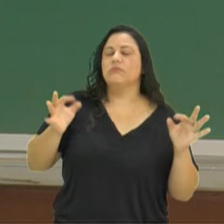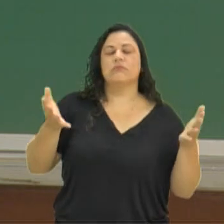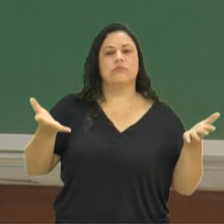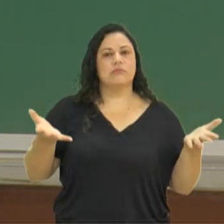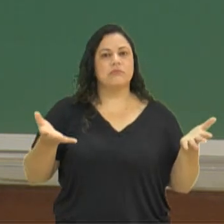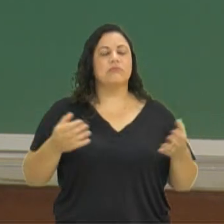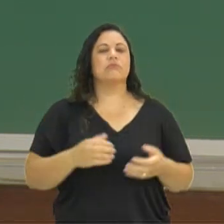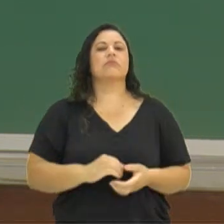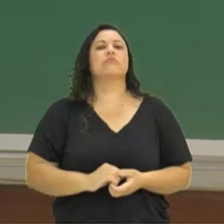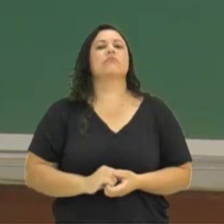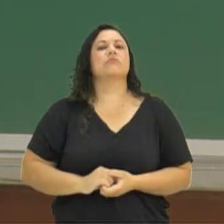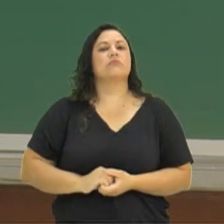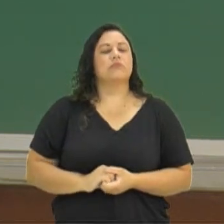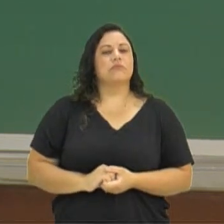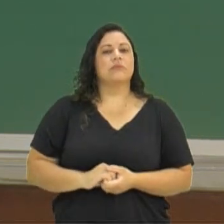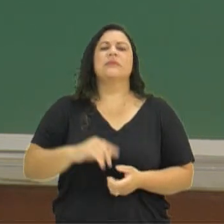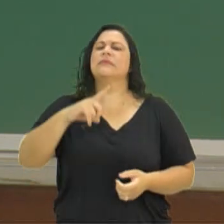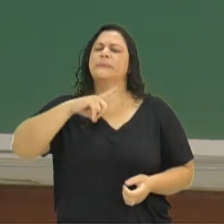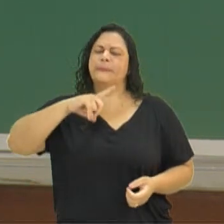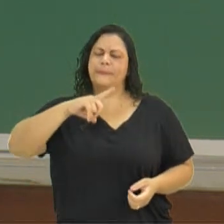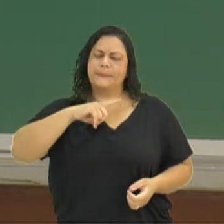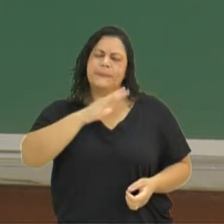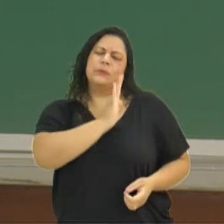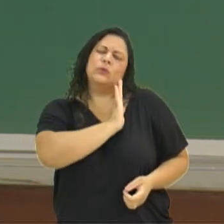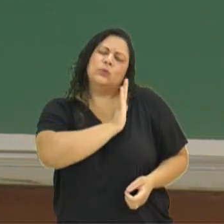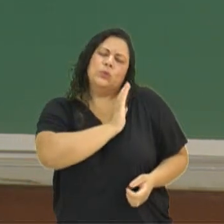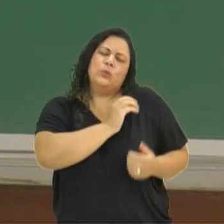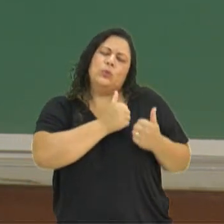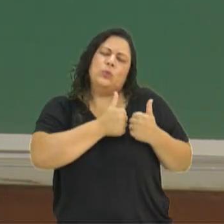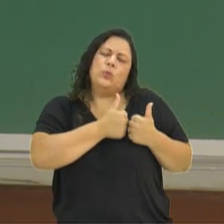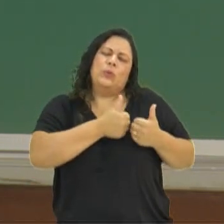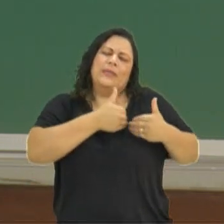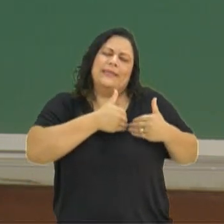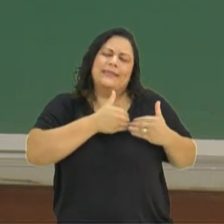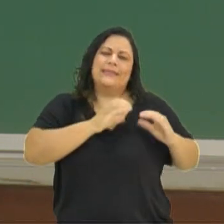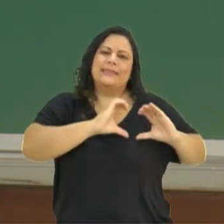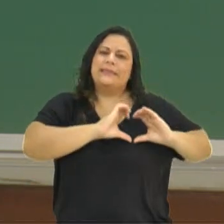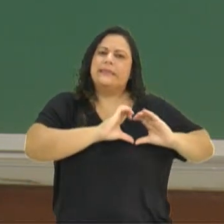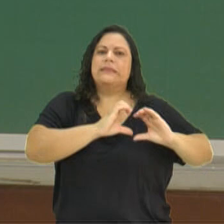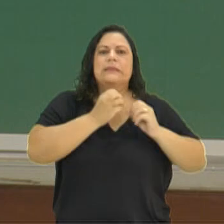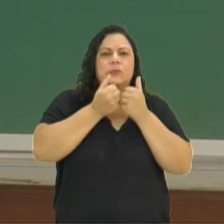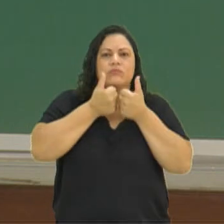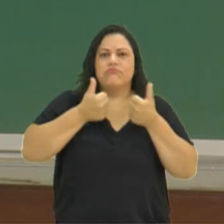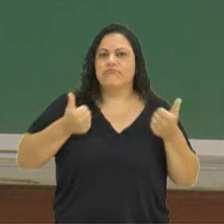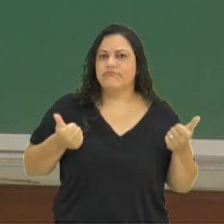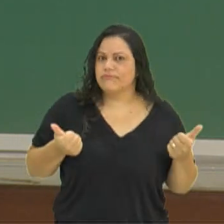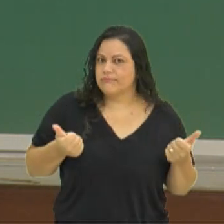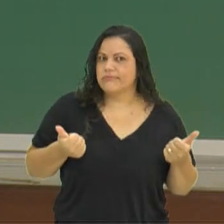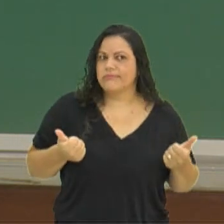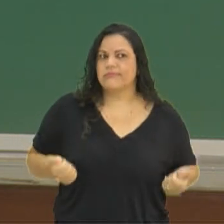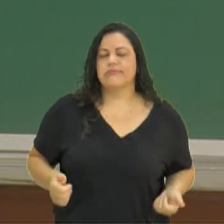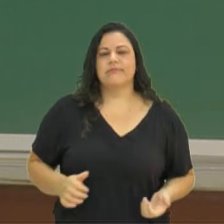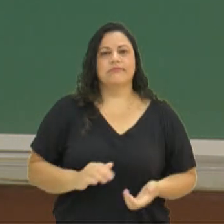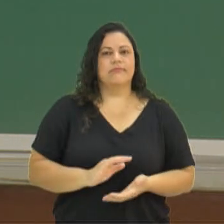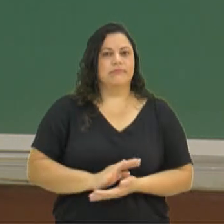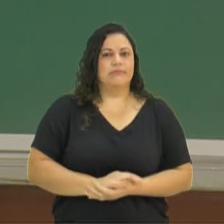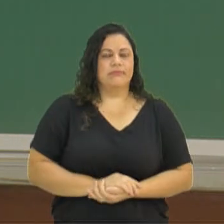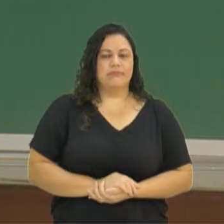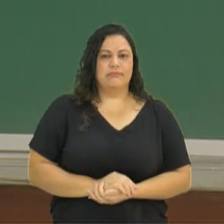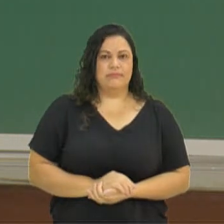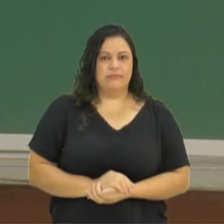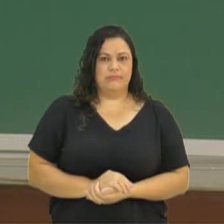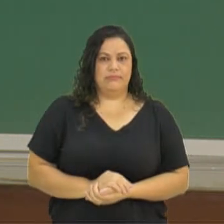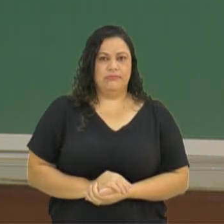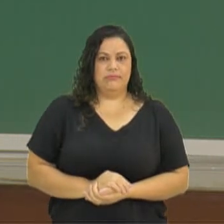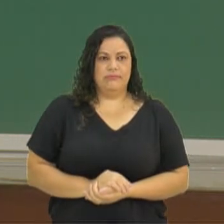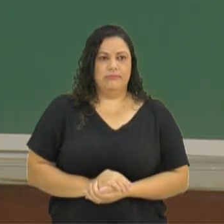corazón bondadoso. Ela tem o coração bondoso. Então, sempre vem acompanhado aí do ser ou do estar. A ver,